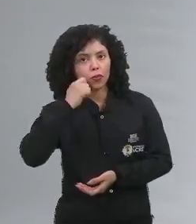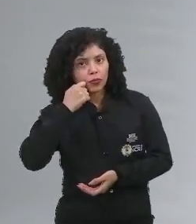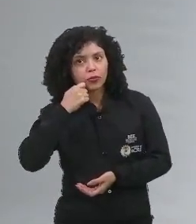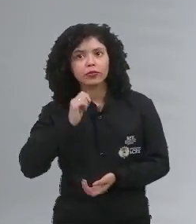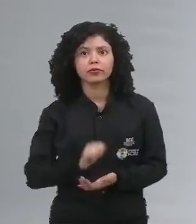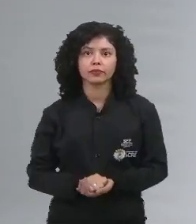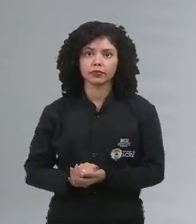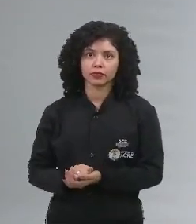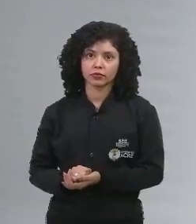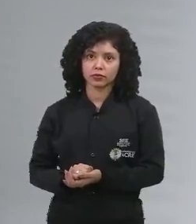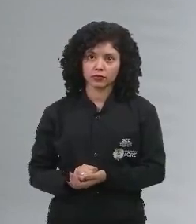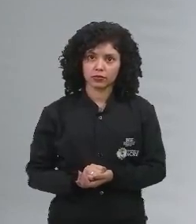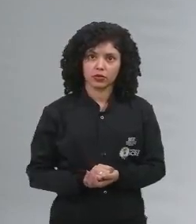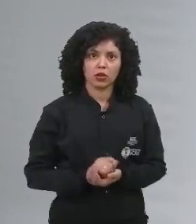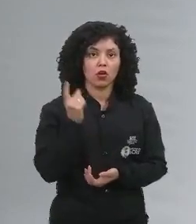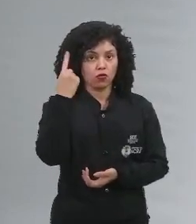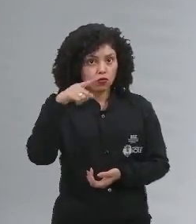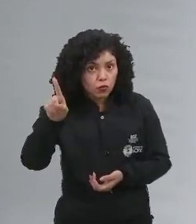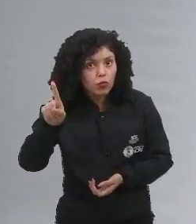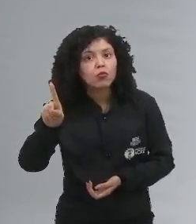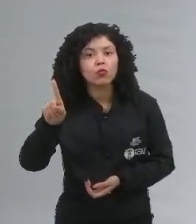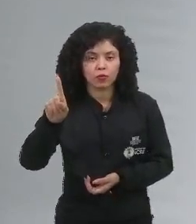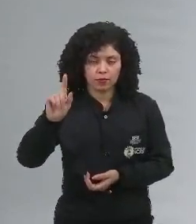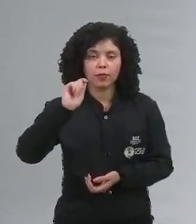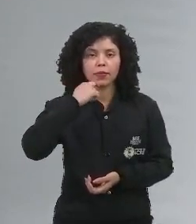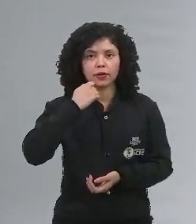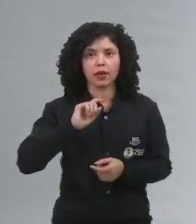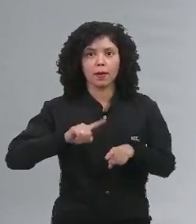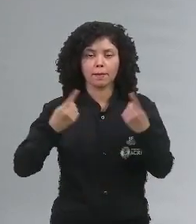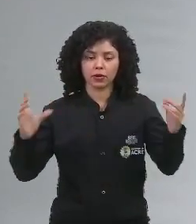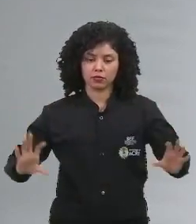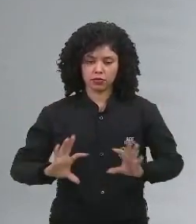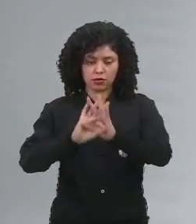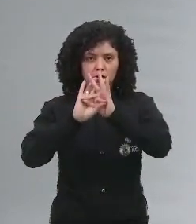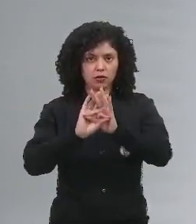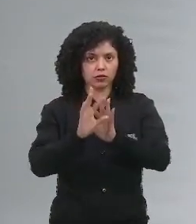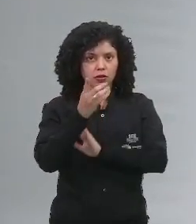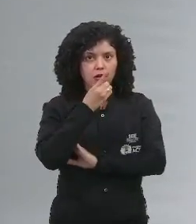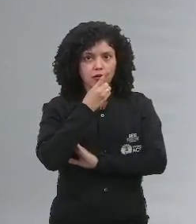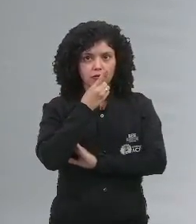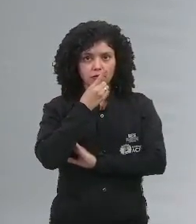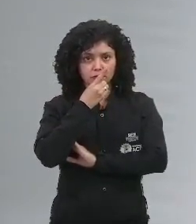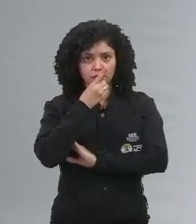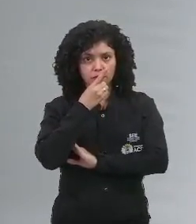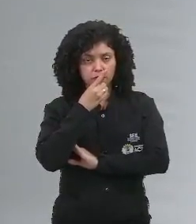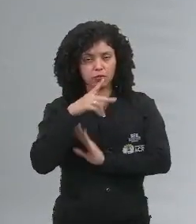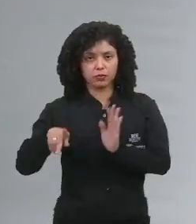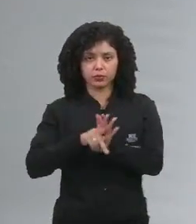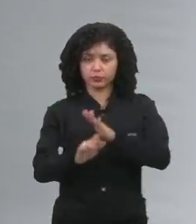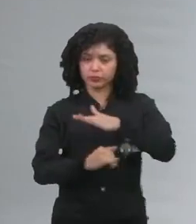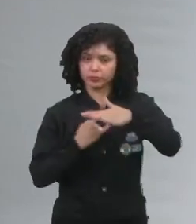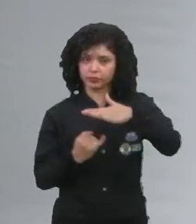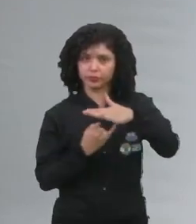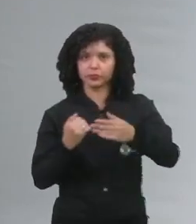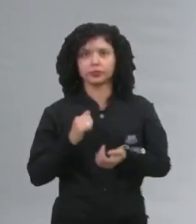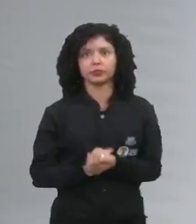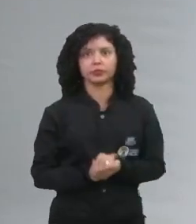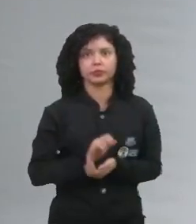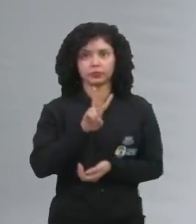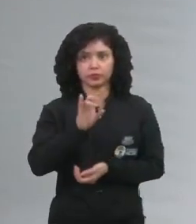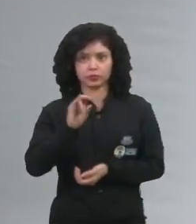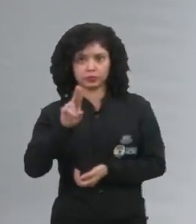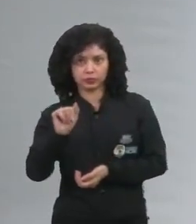o culto seria vou à padaria. Porém, nas relações diárias, interpessoais, nós falamos vou